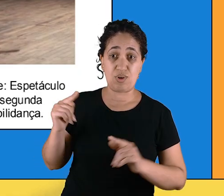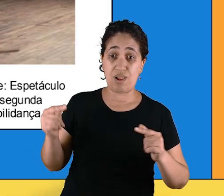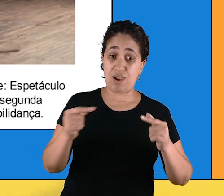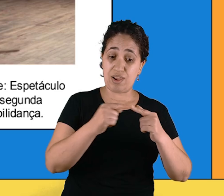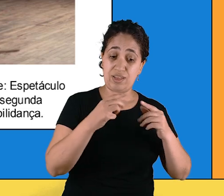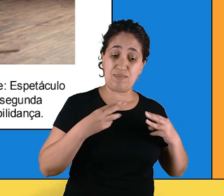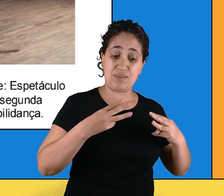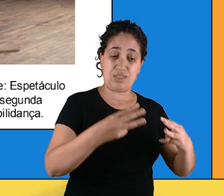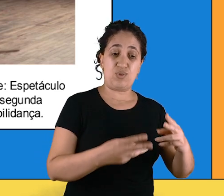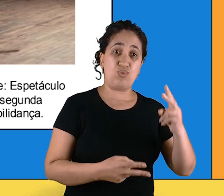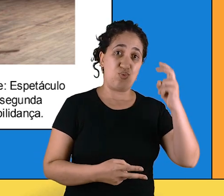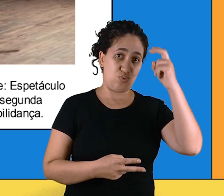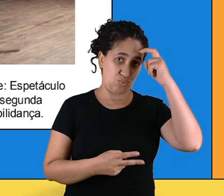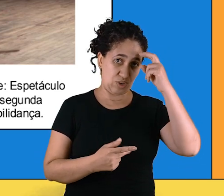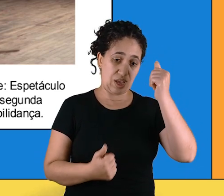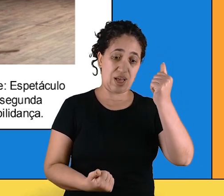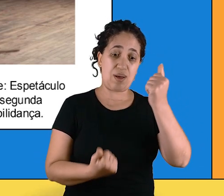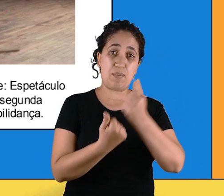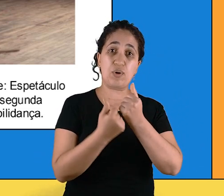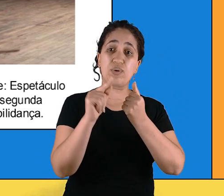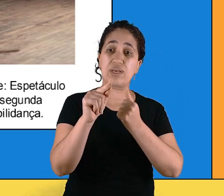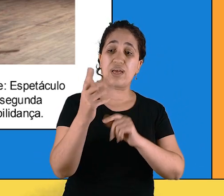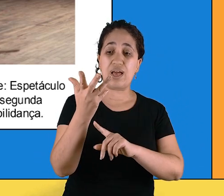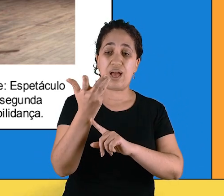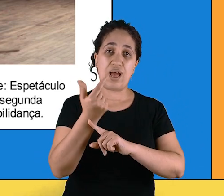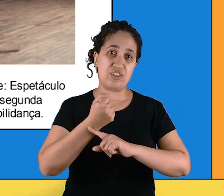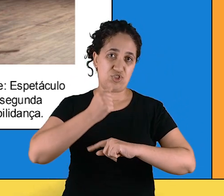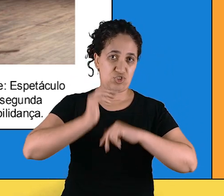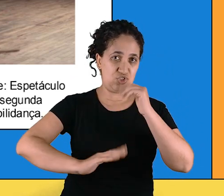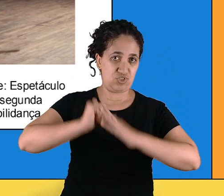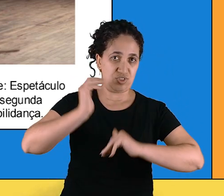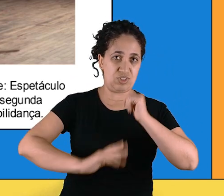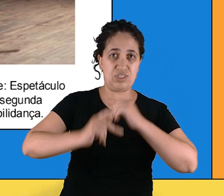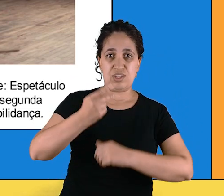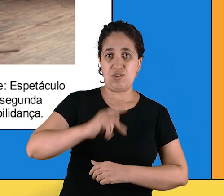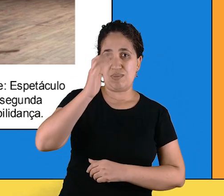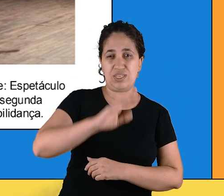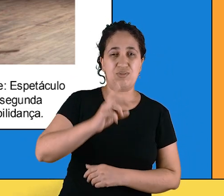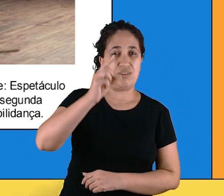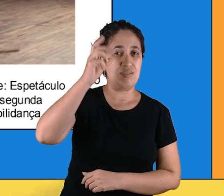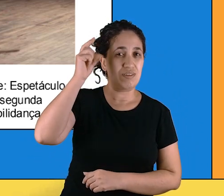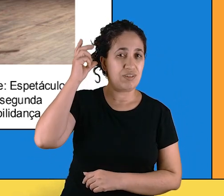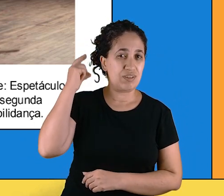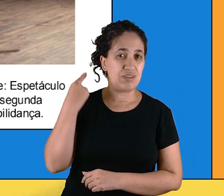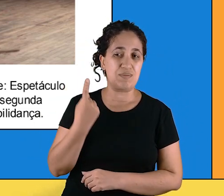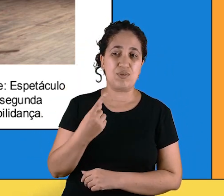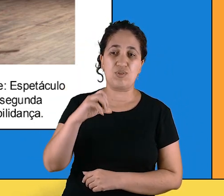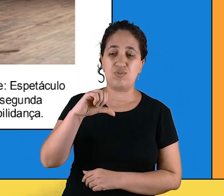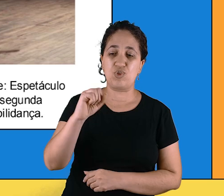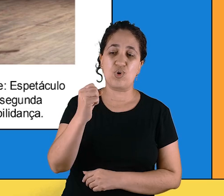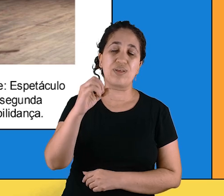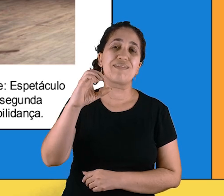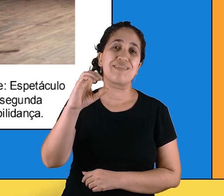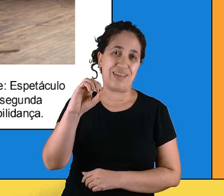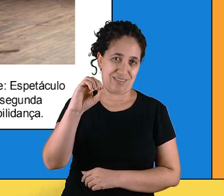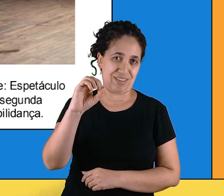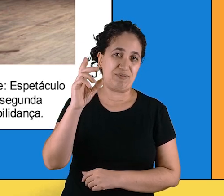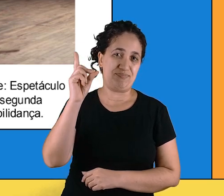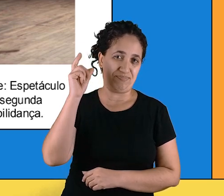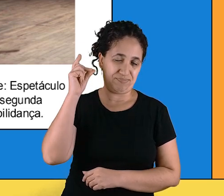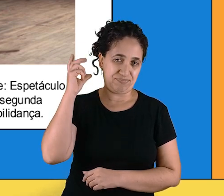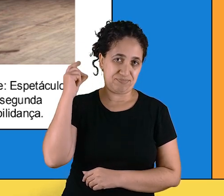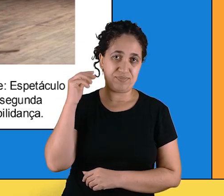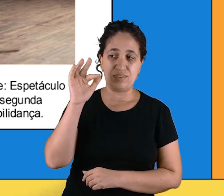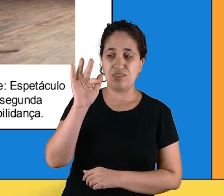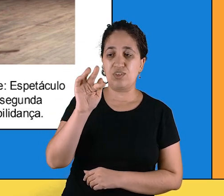ao Ministério da Cultura. Em um slide, Funarte, Ministério da Cultura, direita, imagem de divulgação, site Funarte, espetáculo masculino diverso,